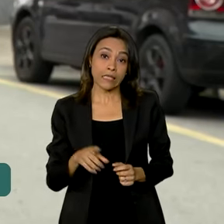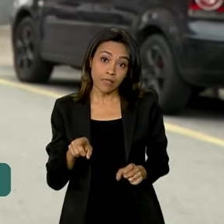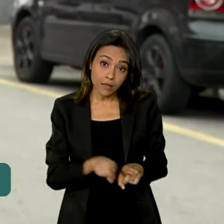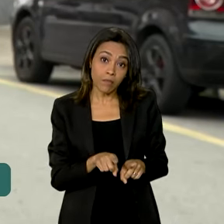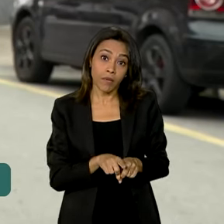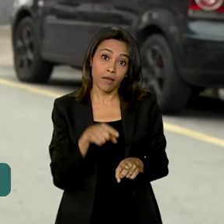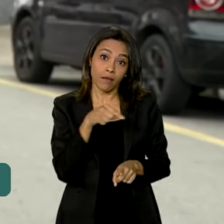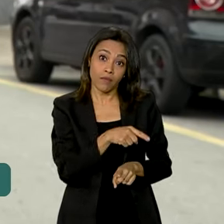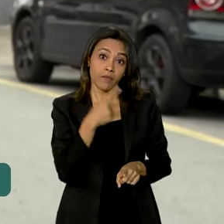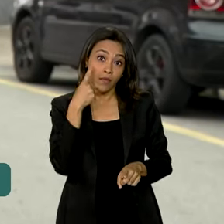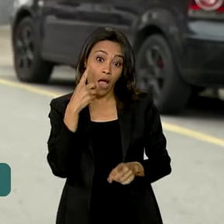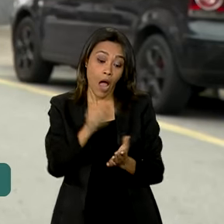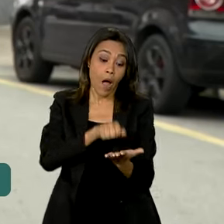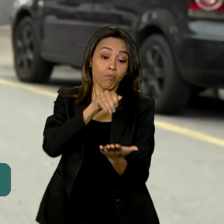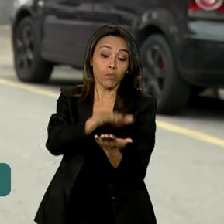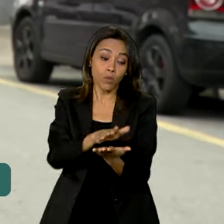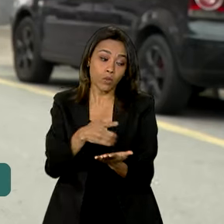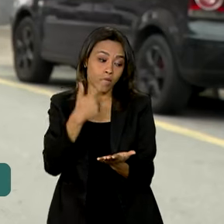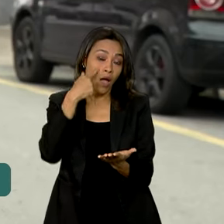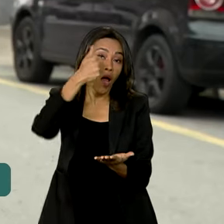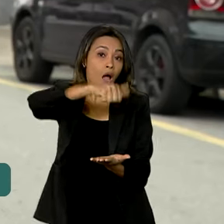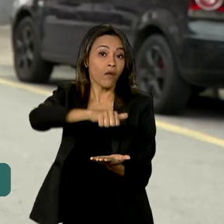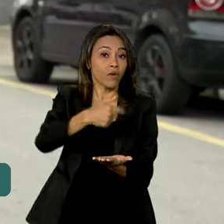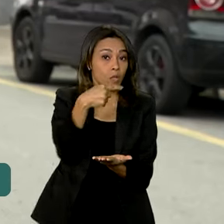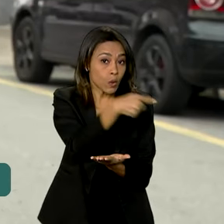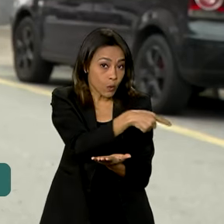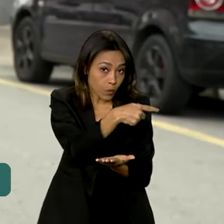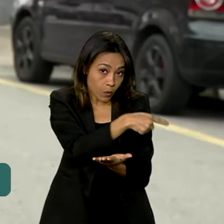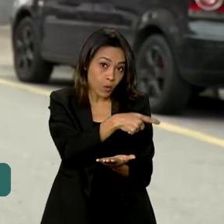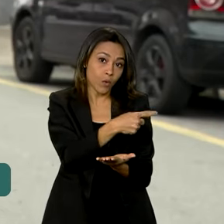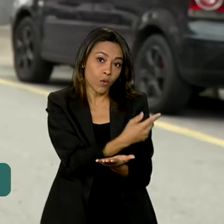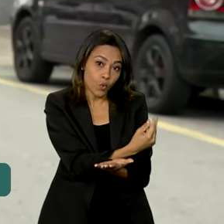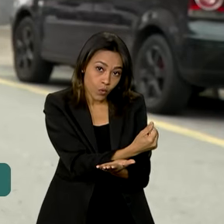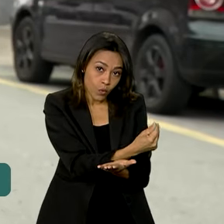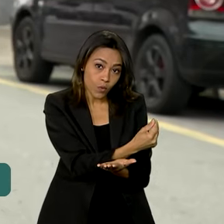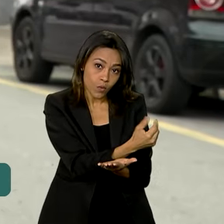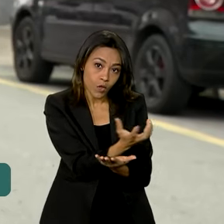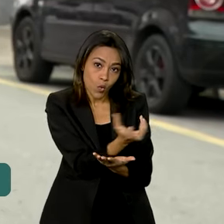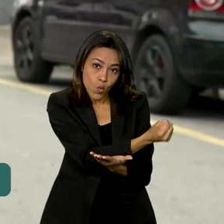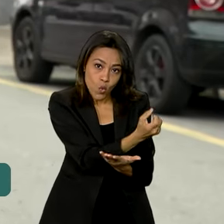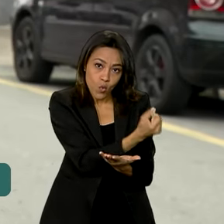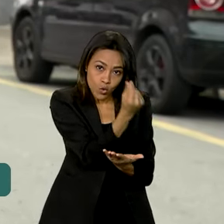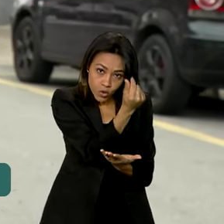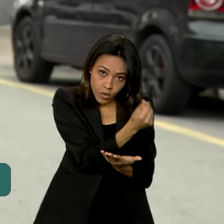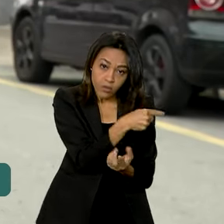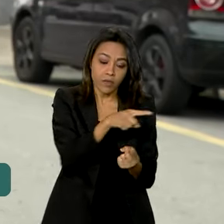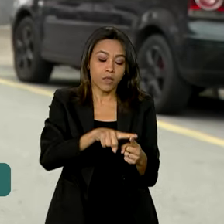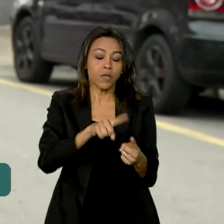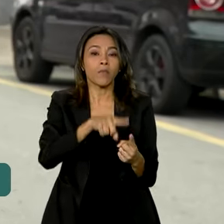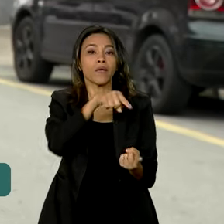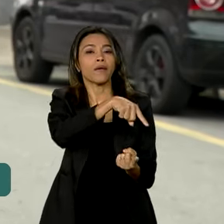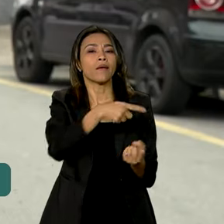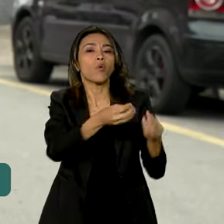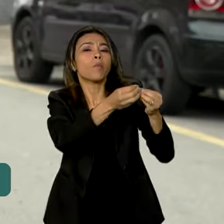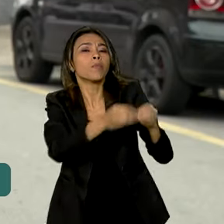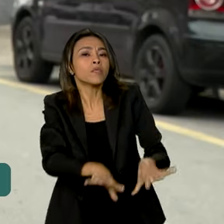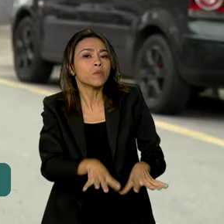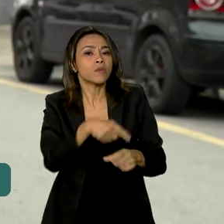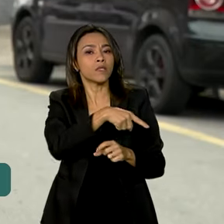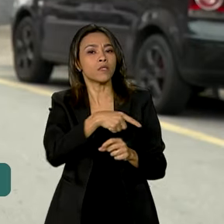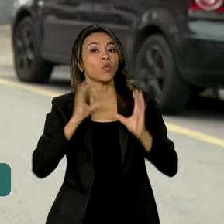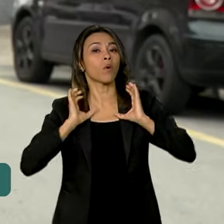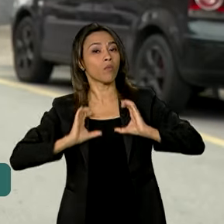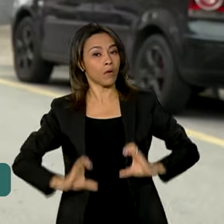econômica da empresa, a extensão do dano causado e também a conduta praticada pela